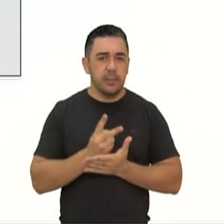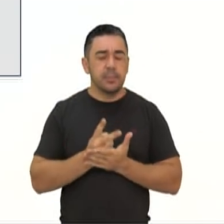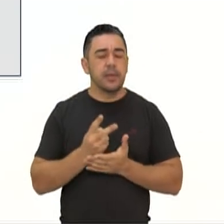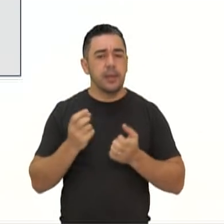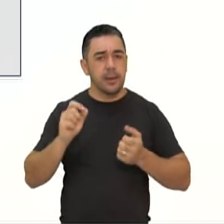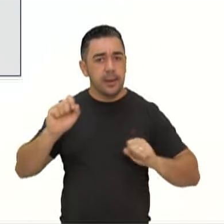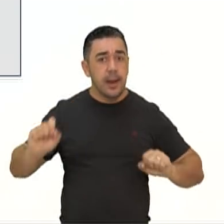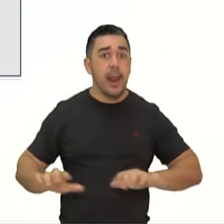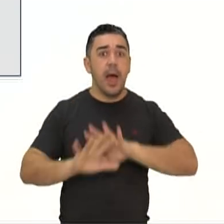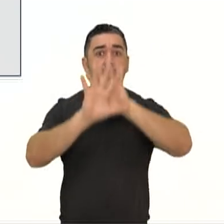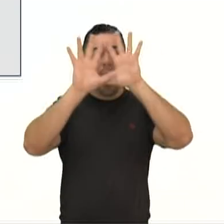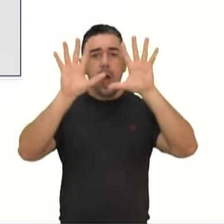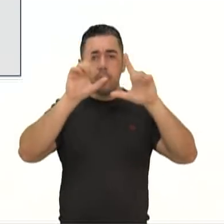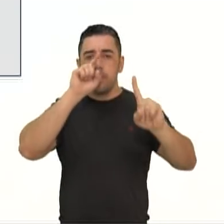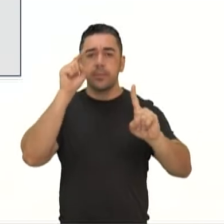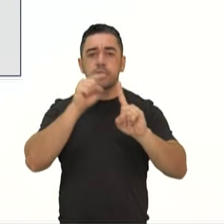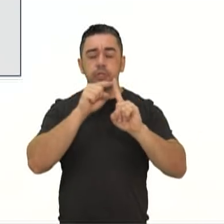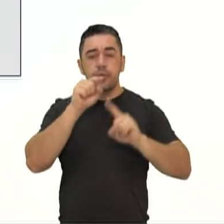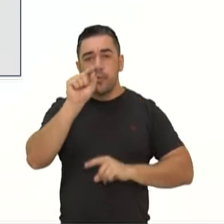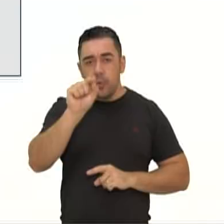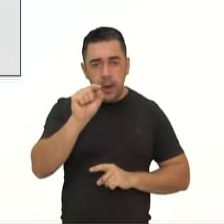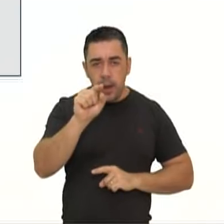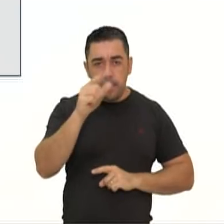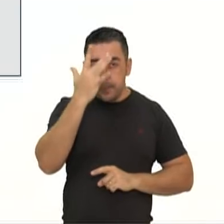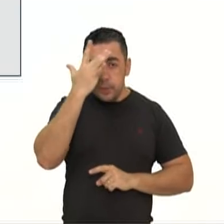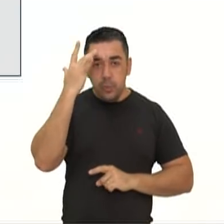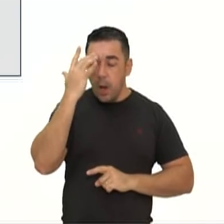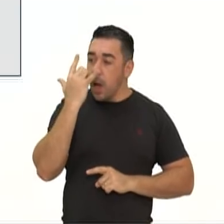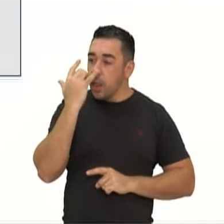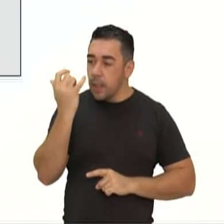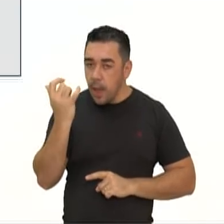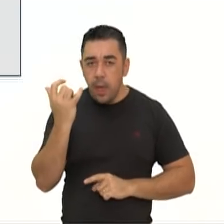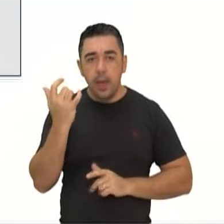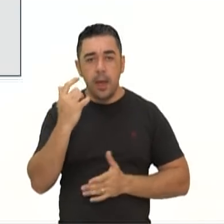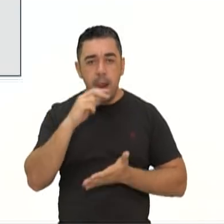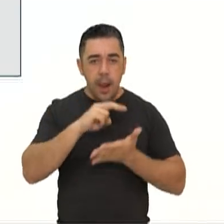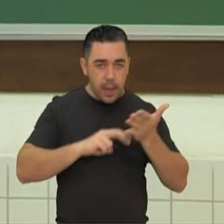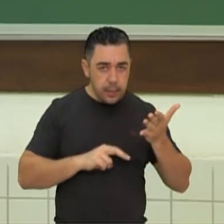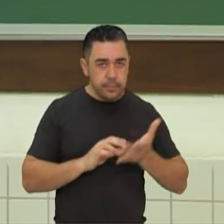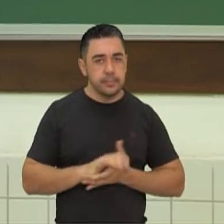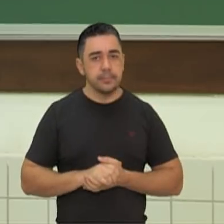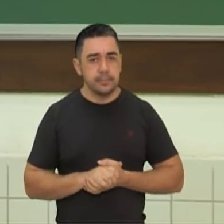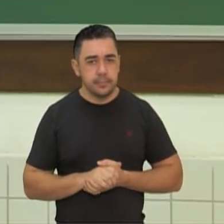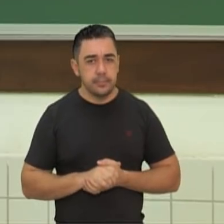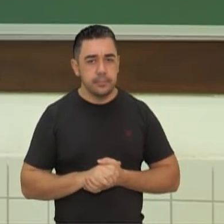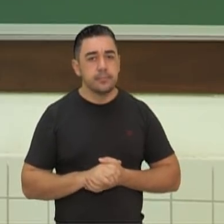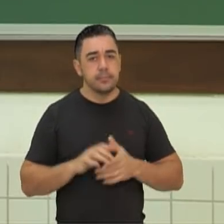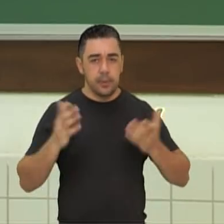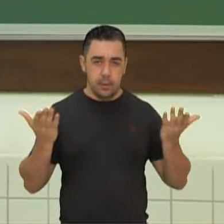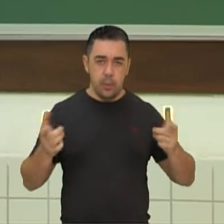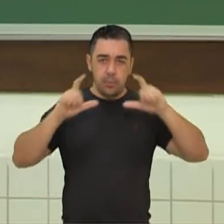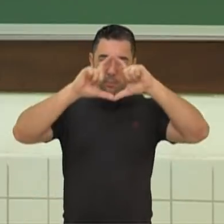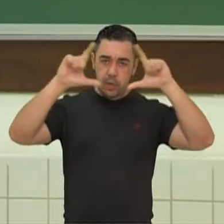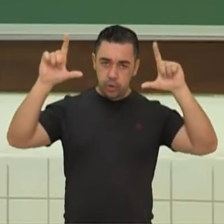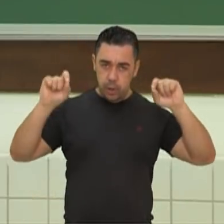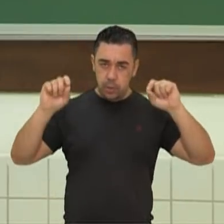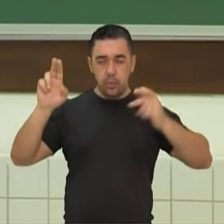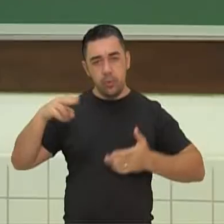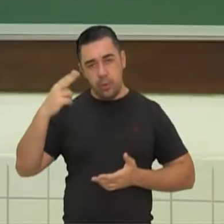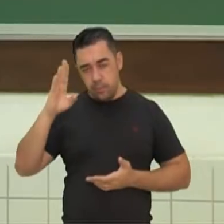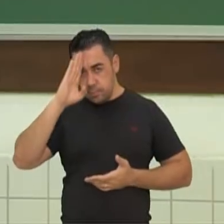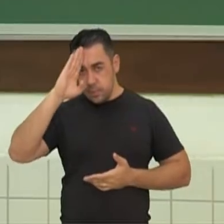bastante clara, com o objetivo de chamar a atenção do leitor. Pessoal, manchete, tá? Ou